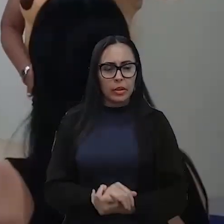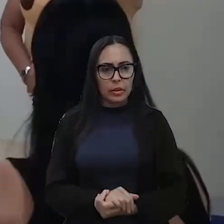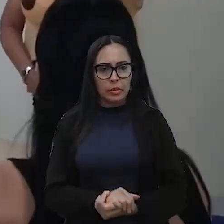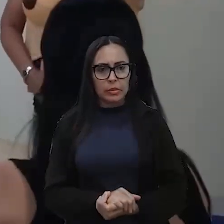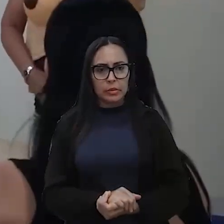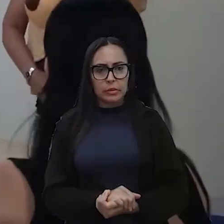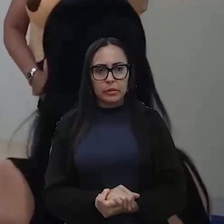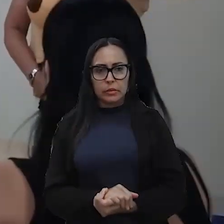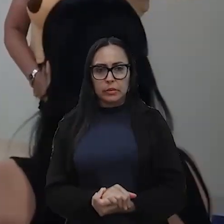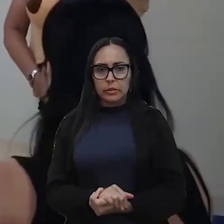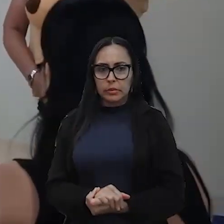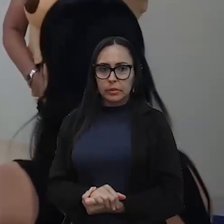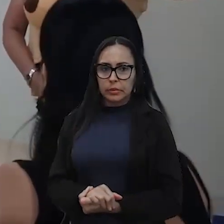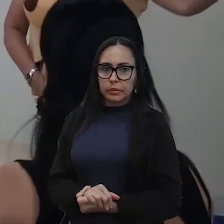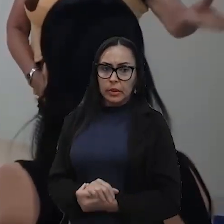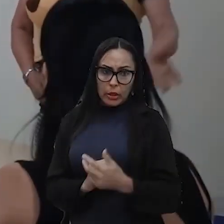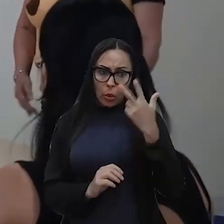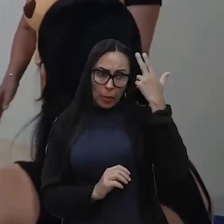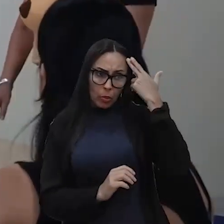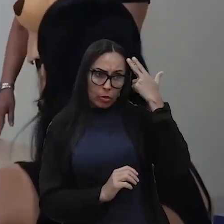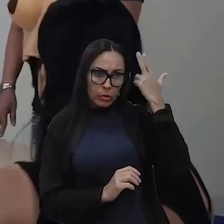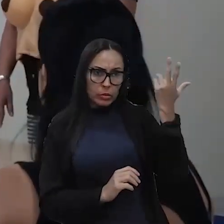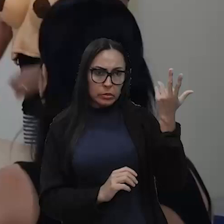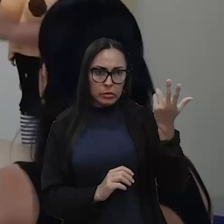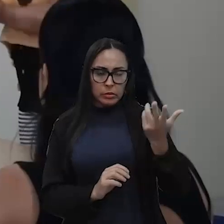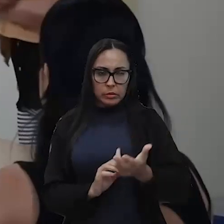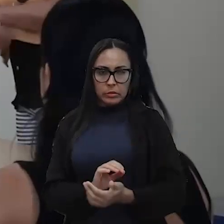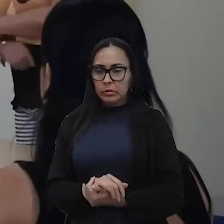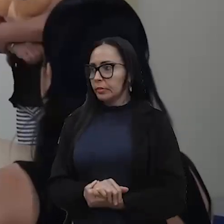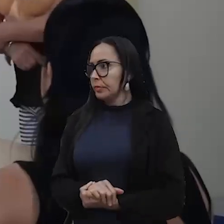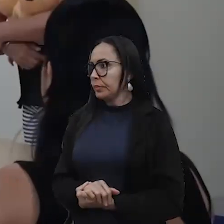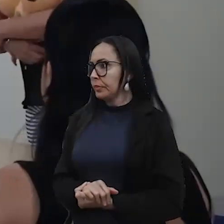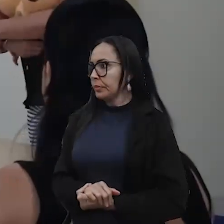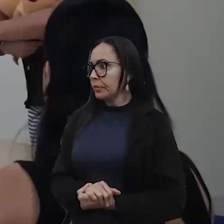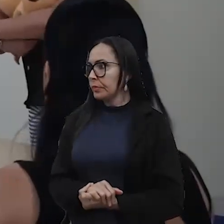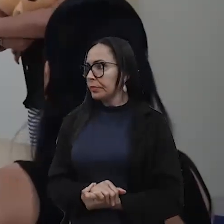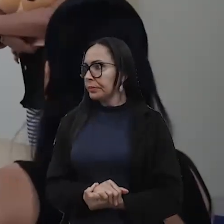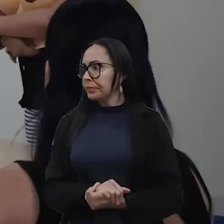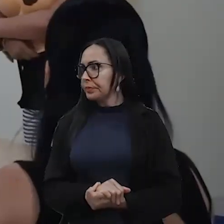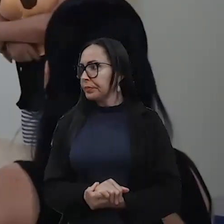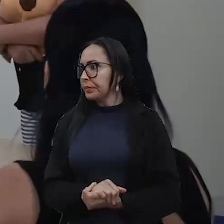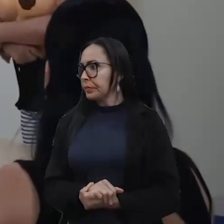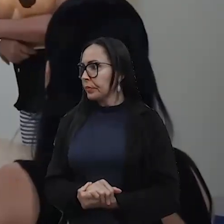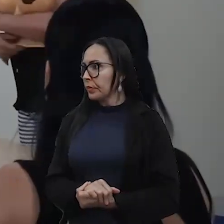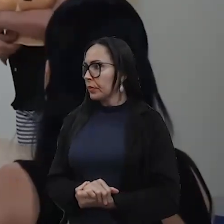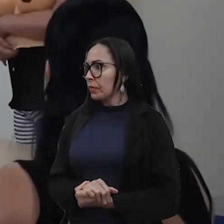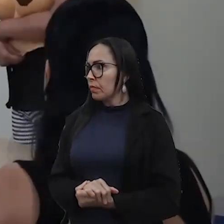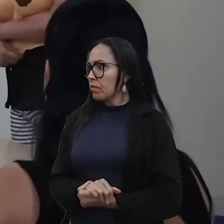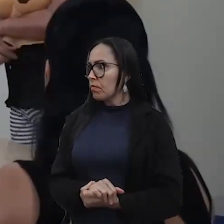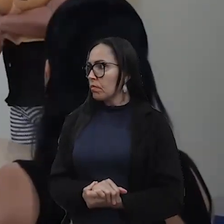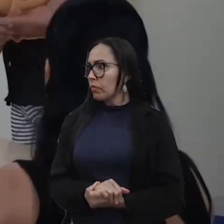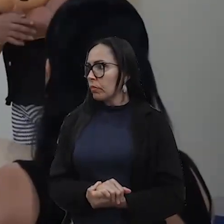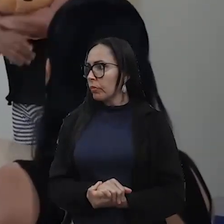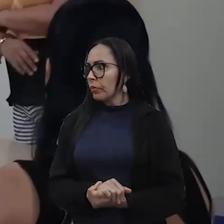É normal? Alguma secreção na mama? Acho que não, né? Mesmo, nunca